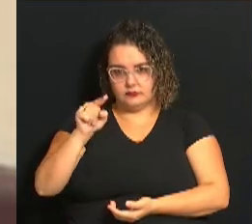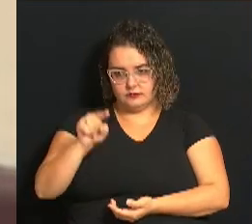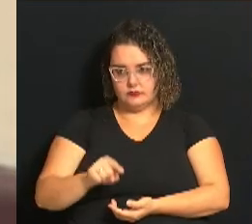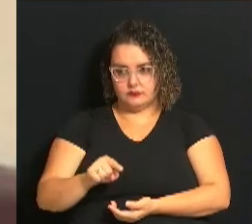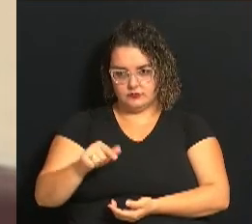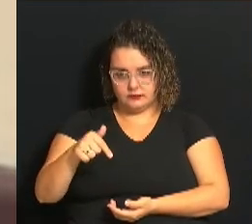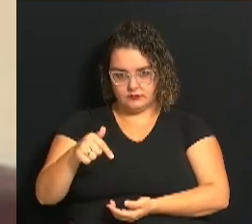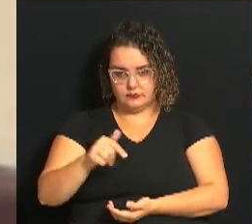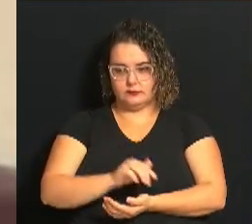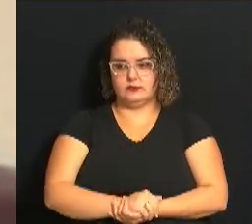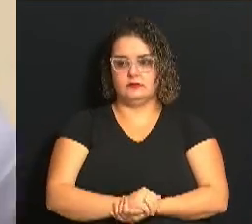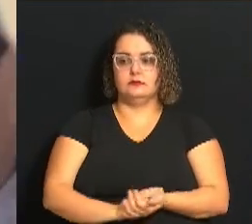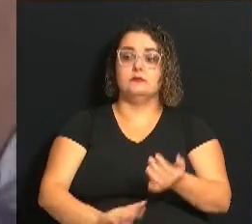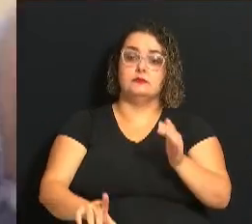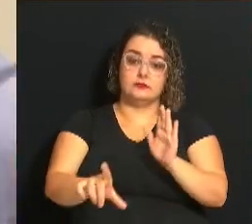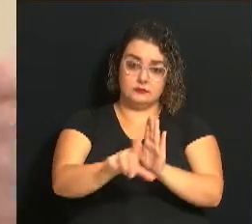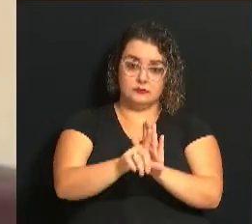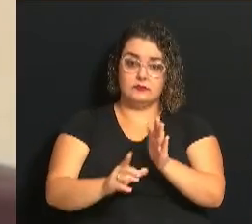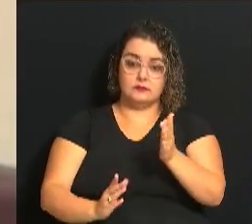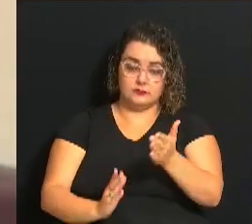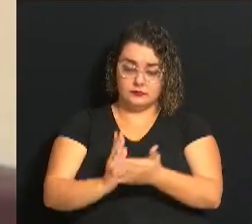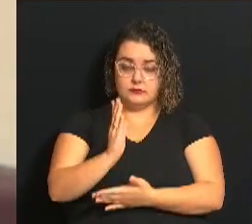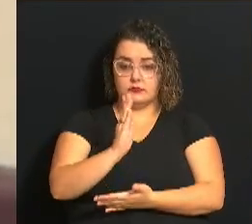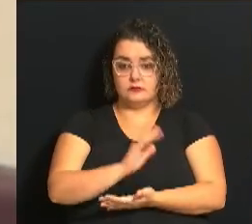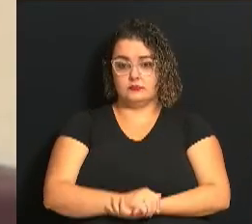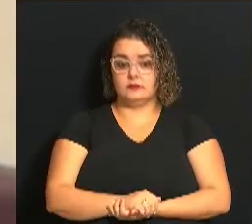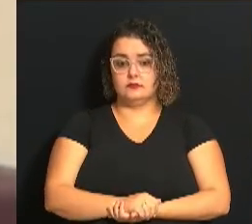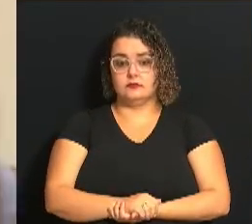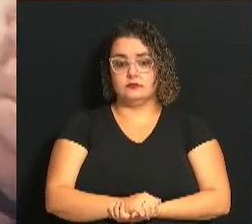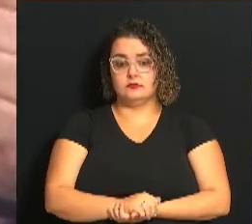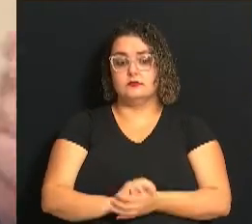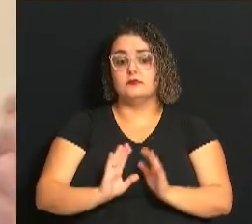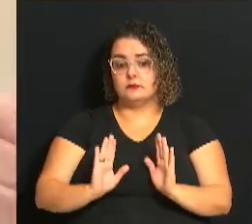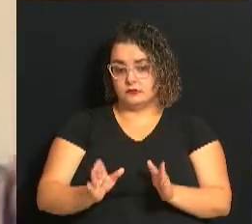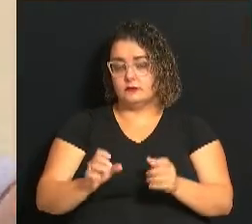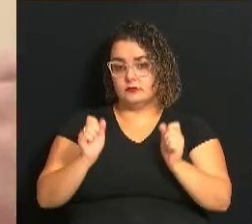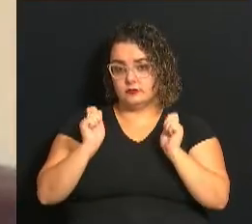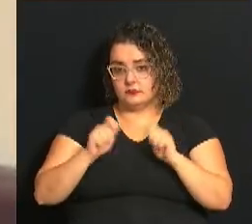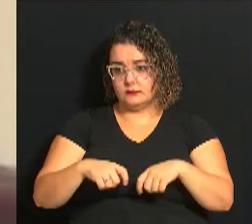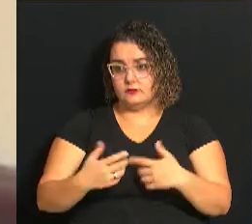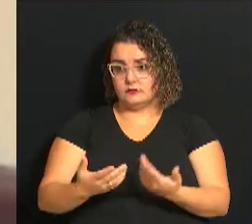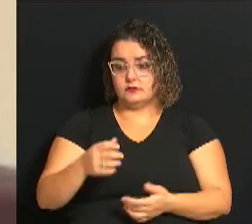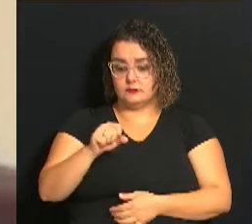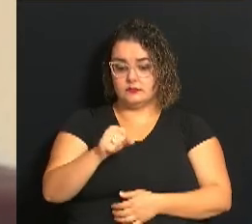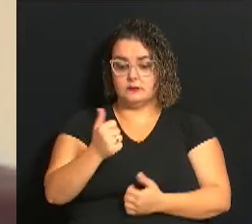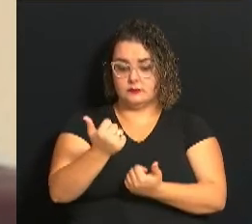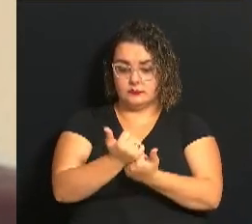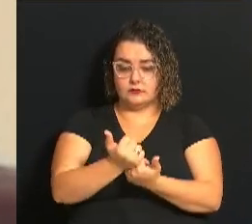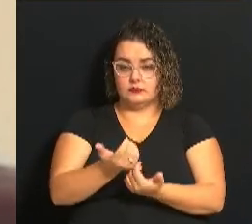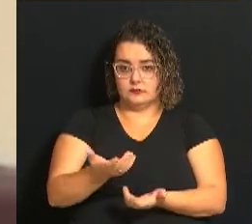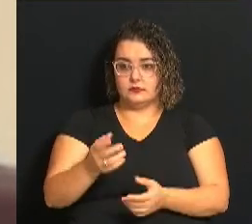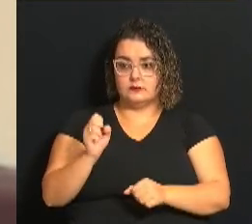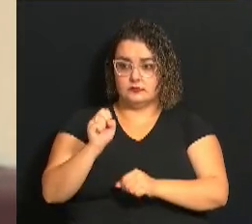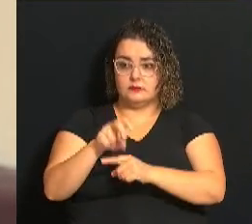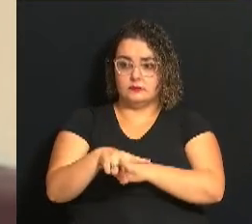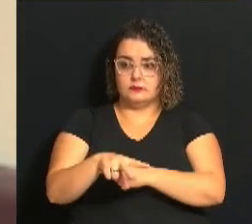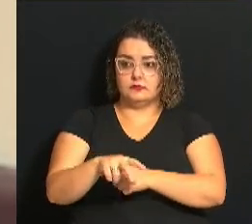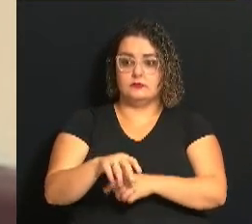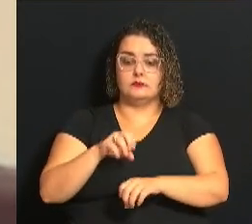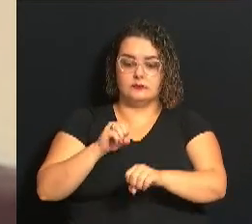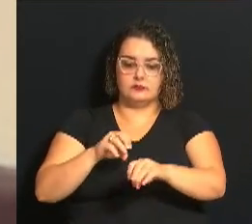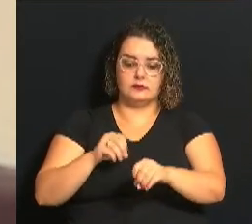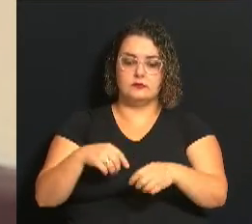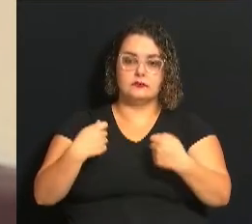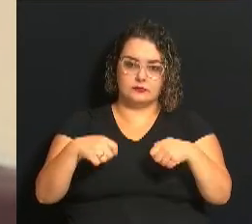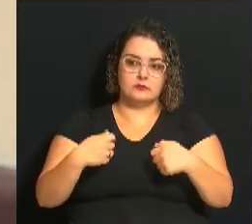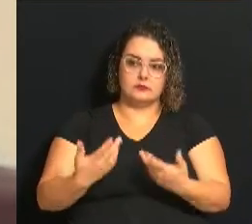lei sendo aprovada, já vai ser possível preencher essas 8 vagas que a educação está precisando no momento, sem